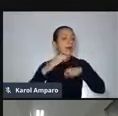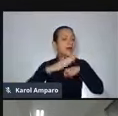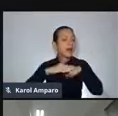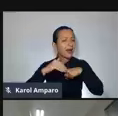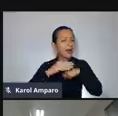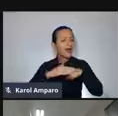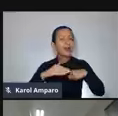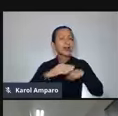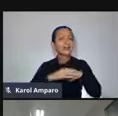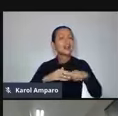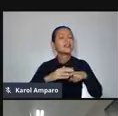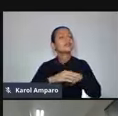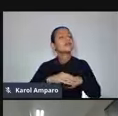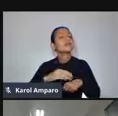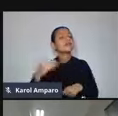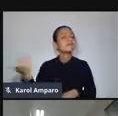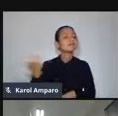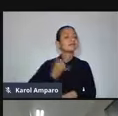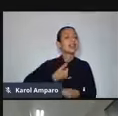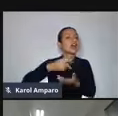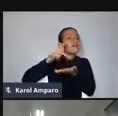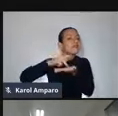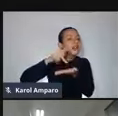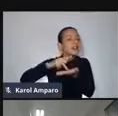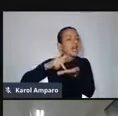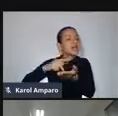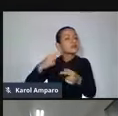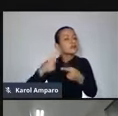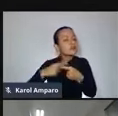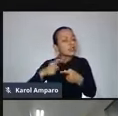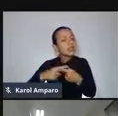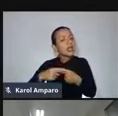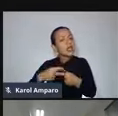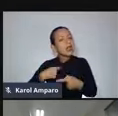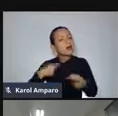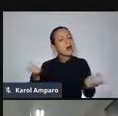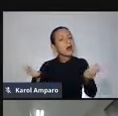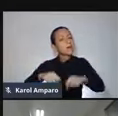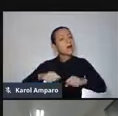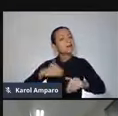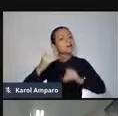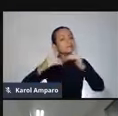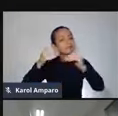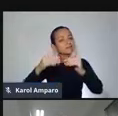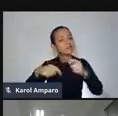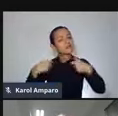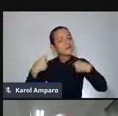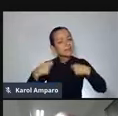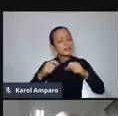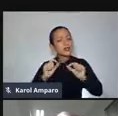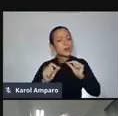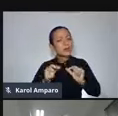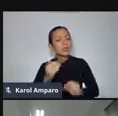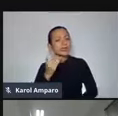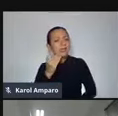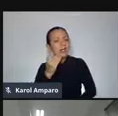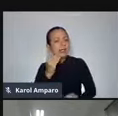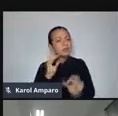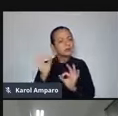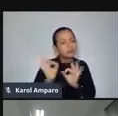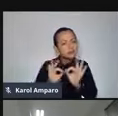verdade para o meu maior agradecimento e o agradecimento de todos. Então, o nosso desafio é parar as áreas das nossas próprias imperfeições. Pode passar?